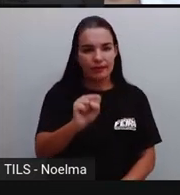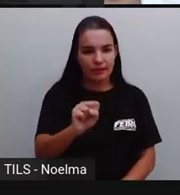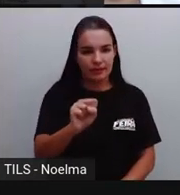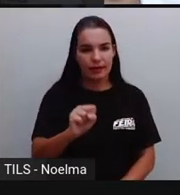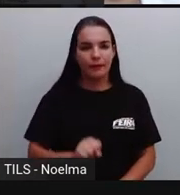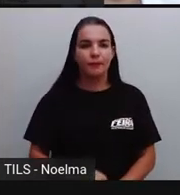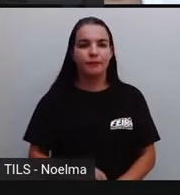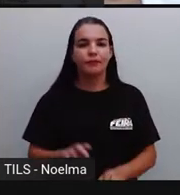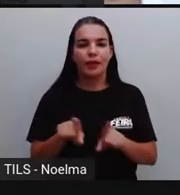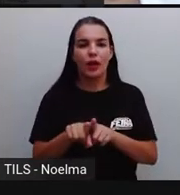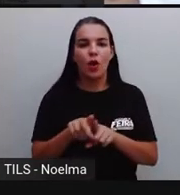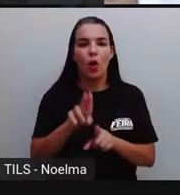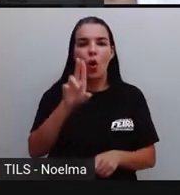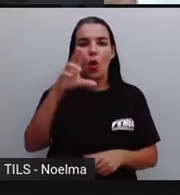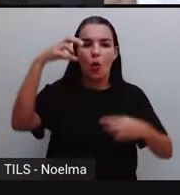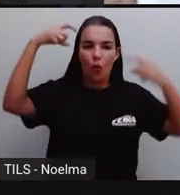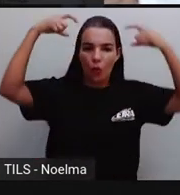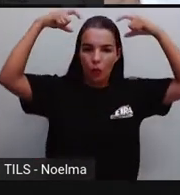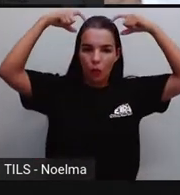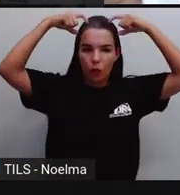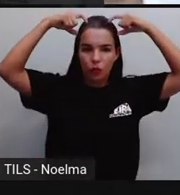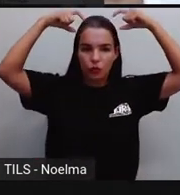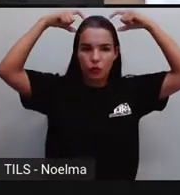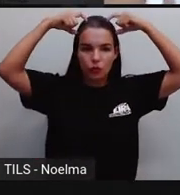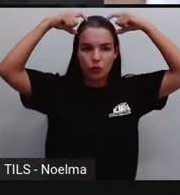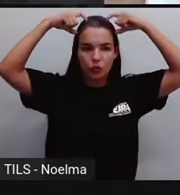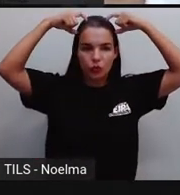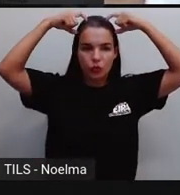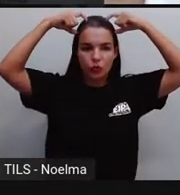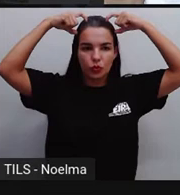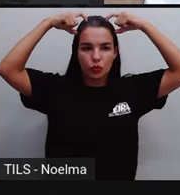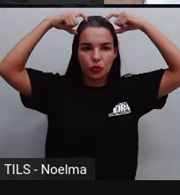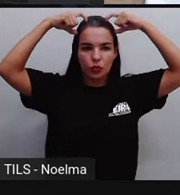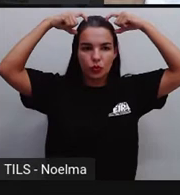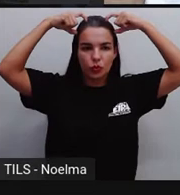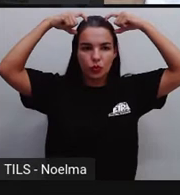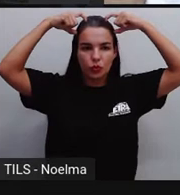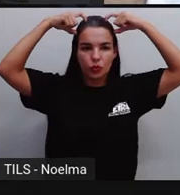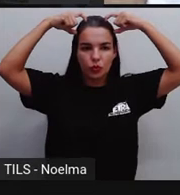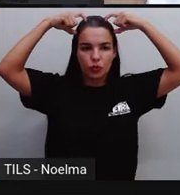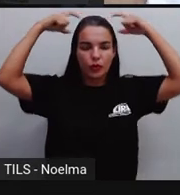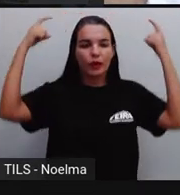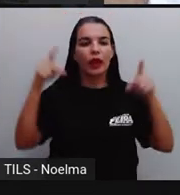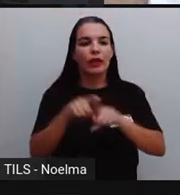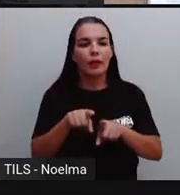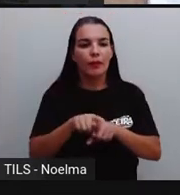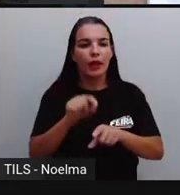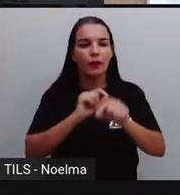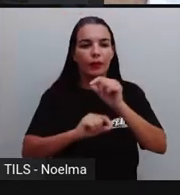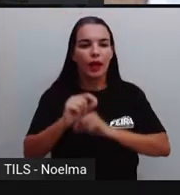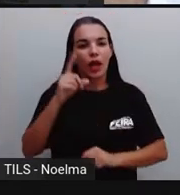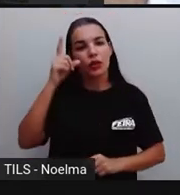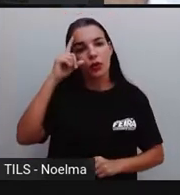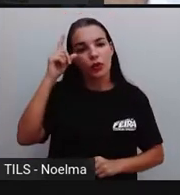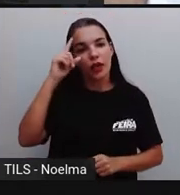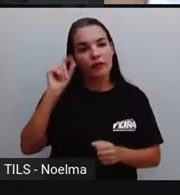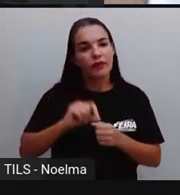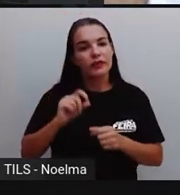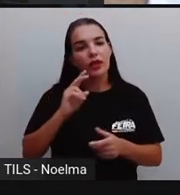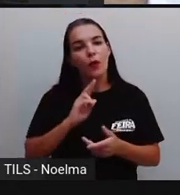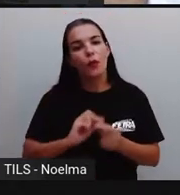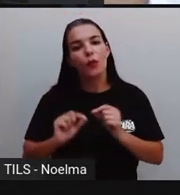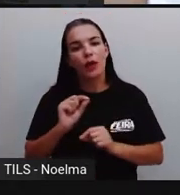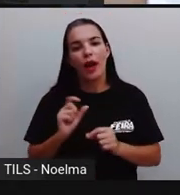R, que é uma consoante, tá bom? Então, toda vez que a letra si aparecer no meio